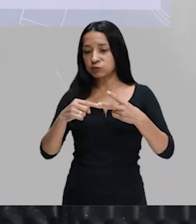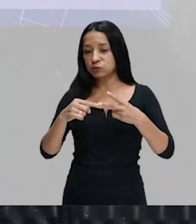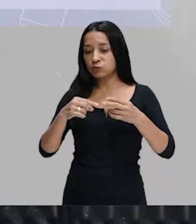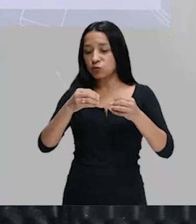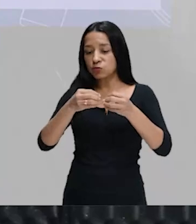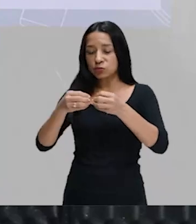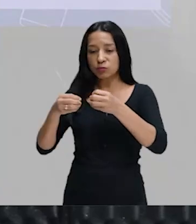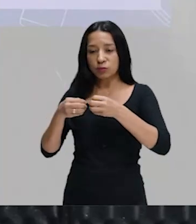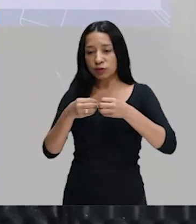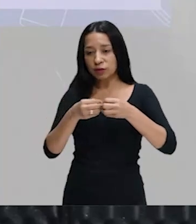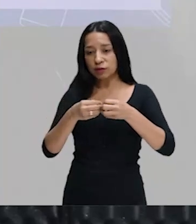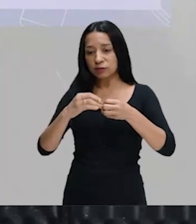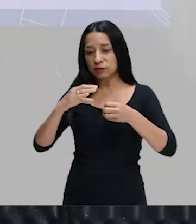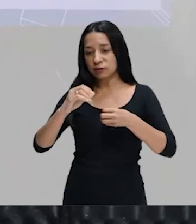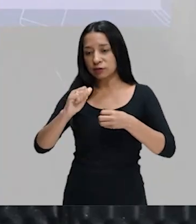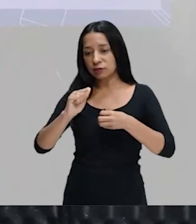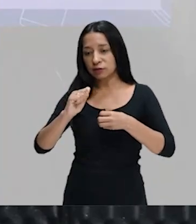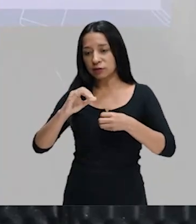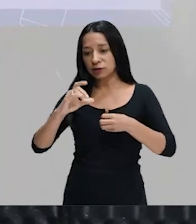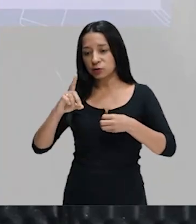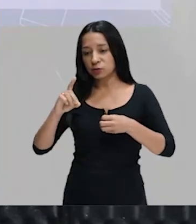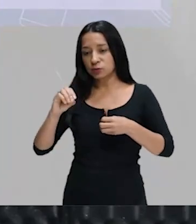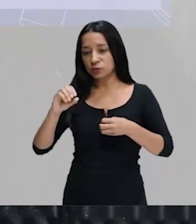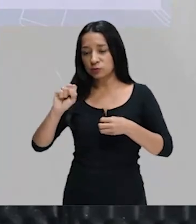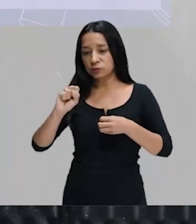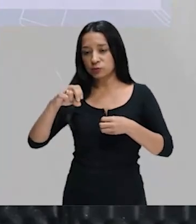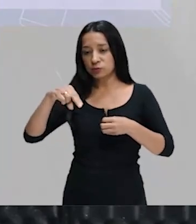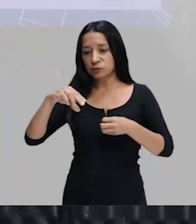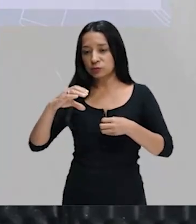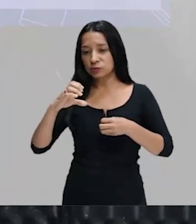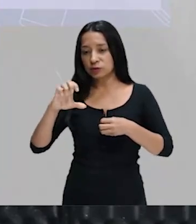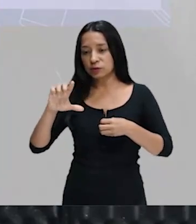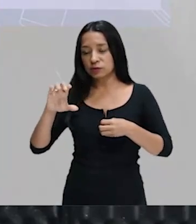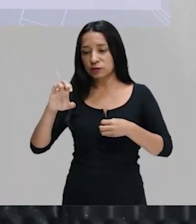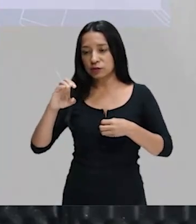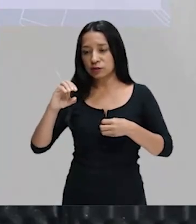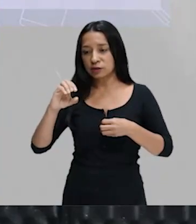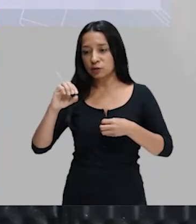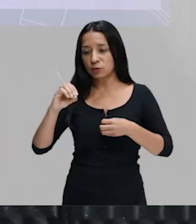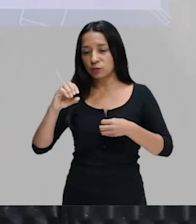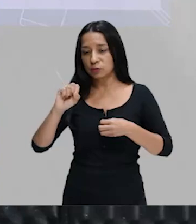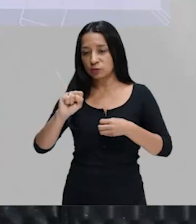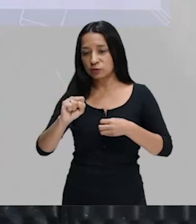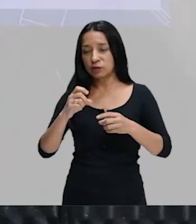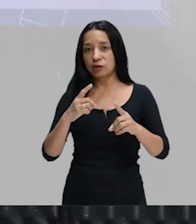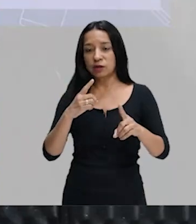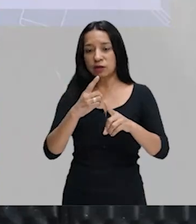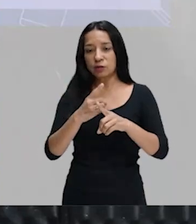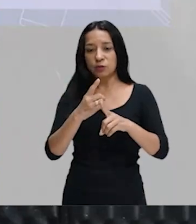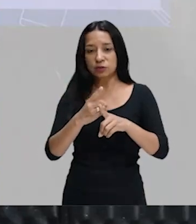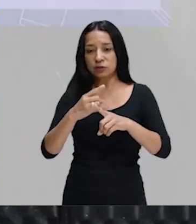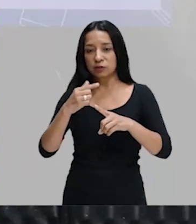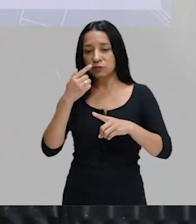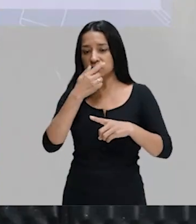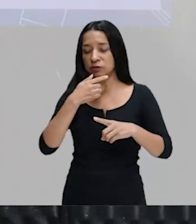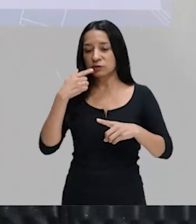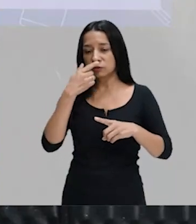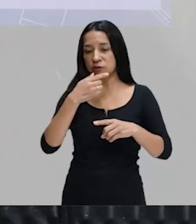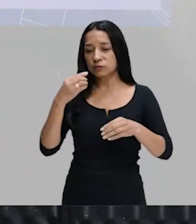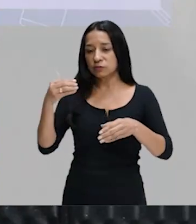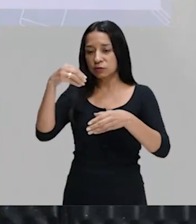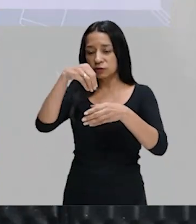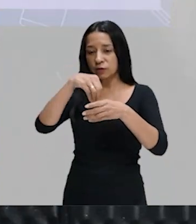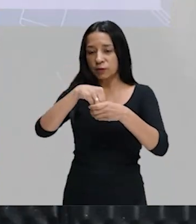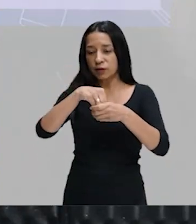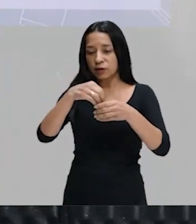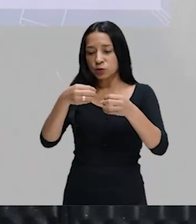de ácidos nucleicos, nós encontramos glicídios, tá? Nesse caso, ele vai fazer parte